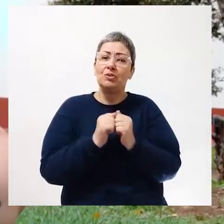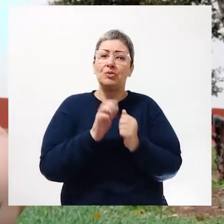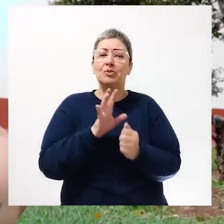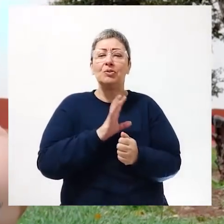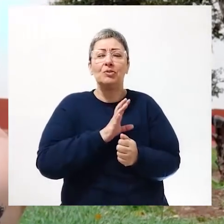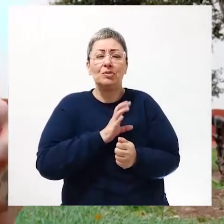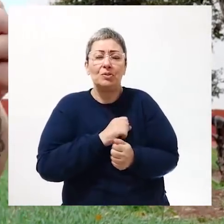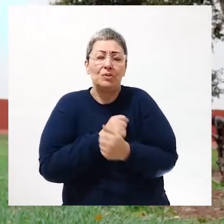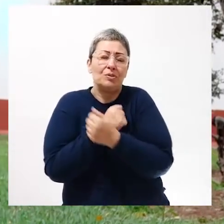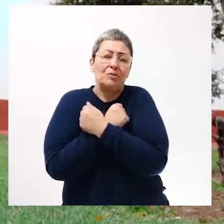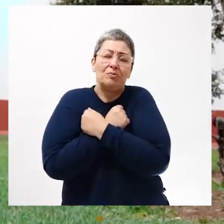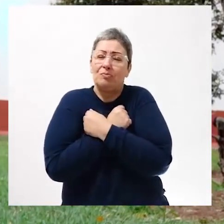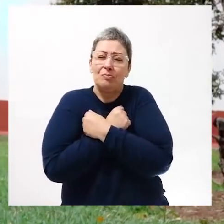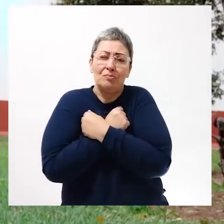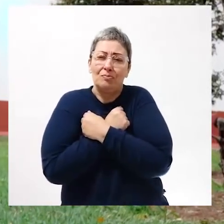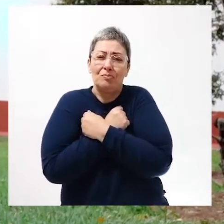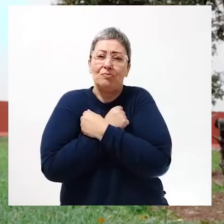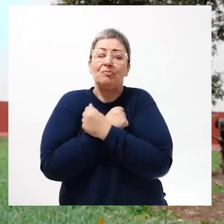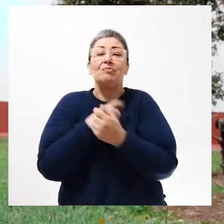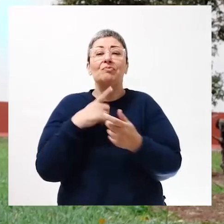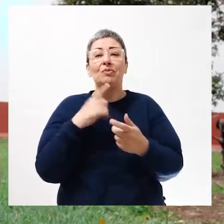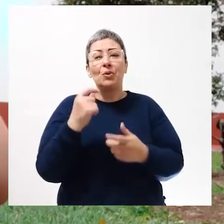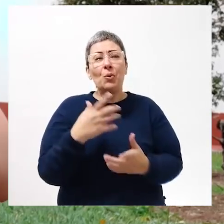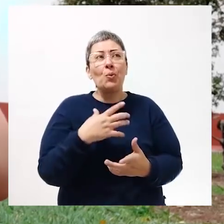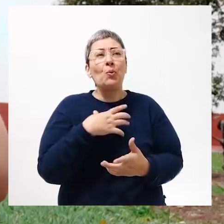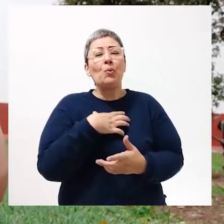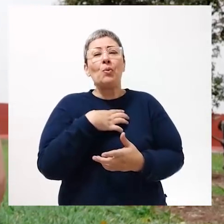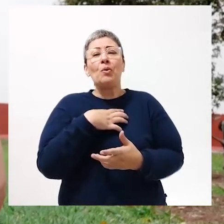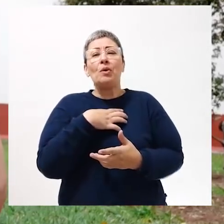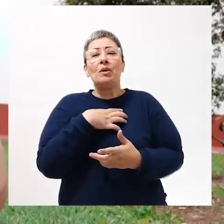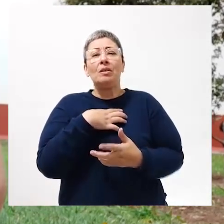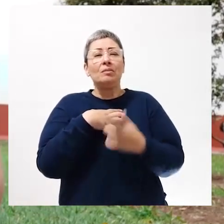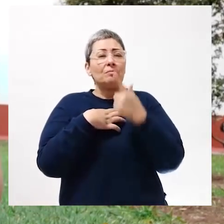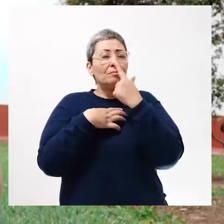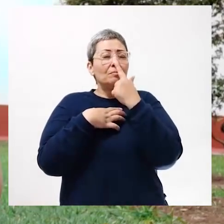pertinho de você. Abrace apertado e sinta